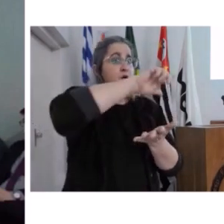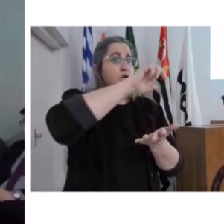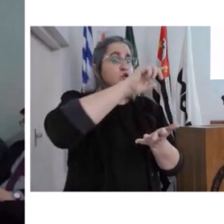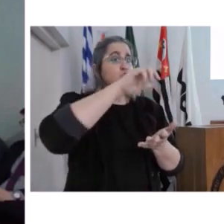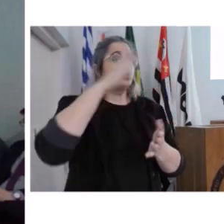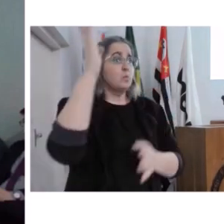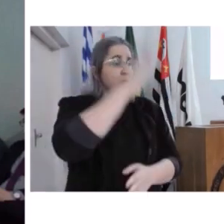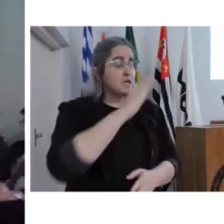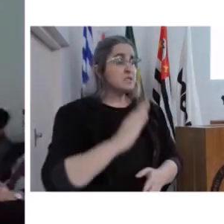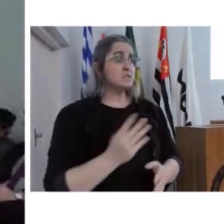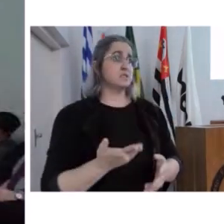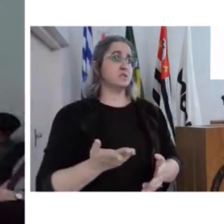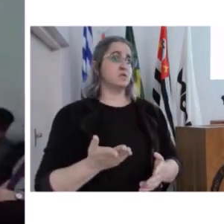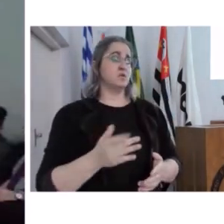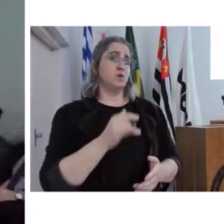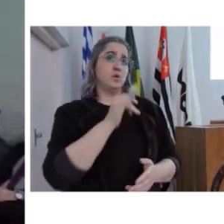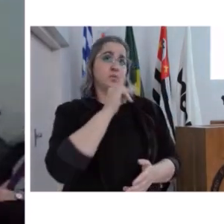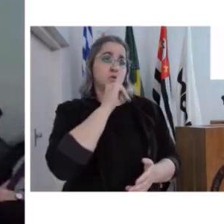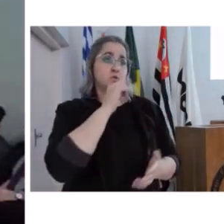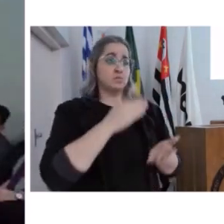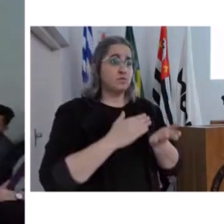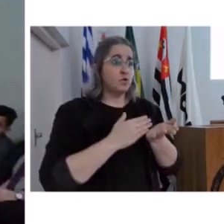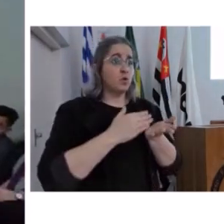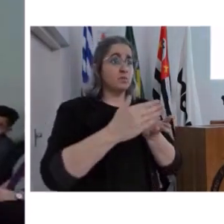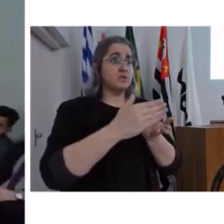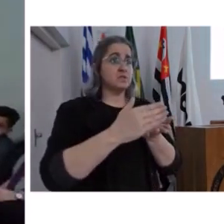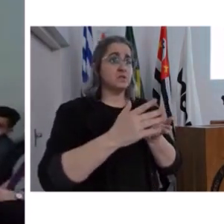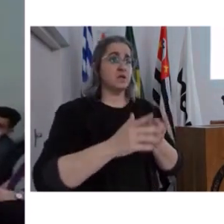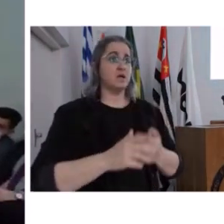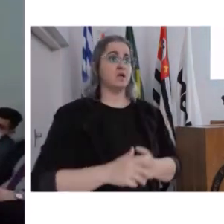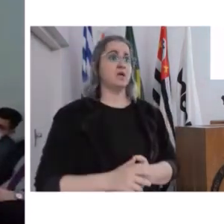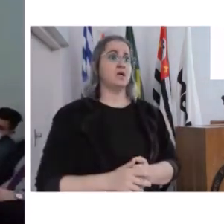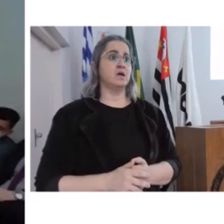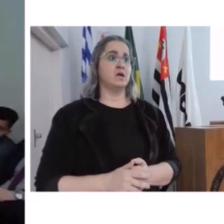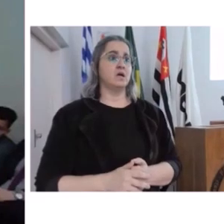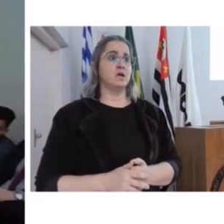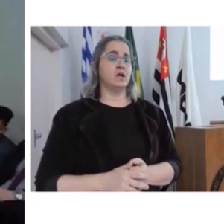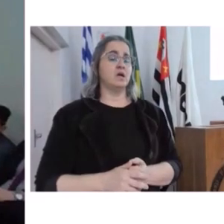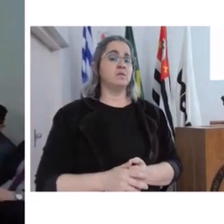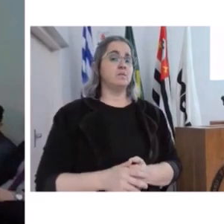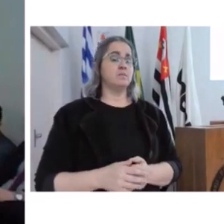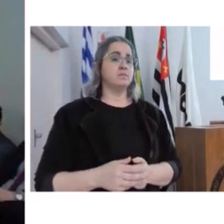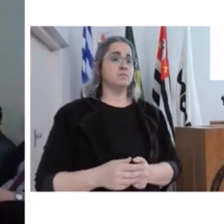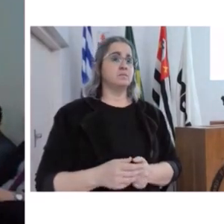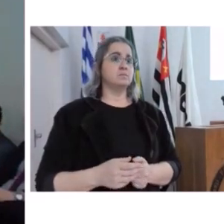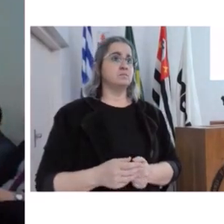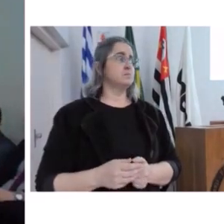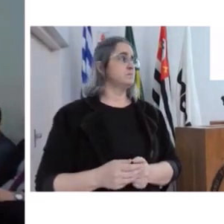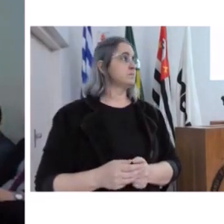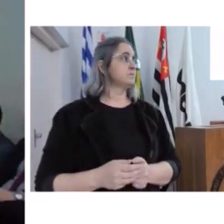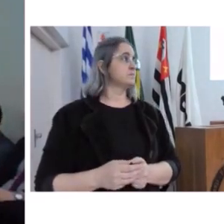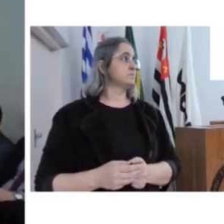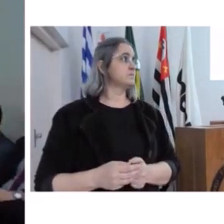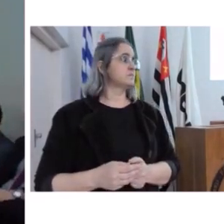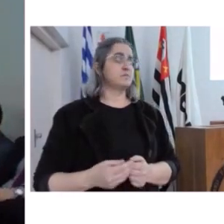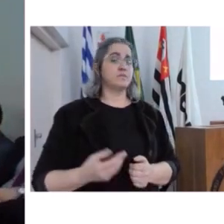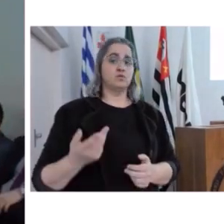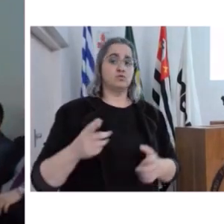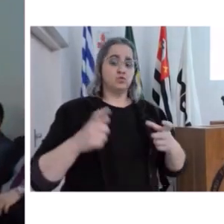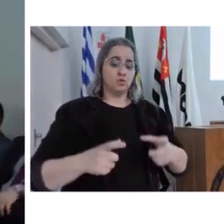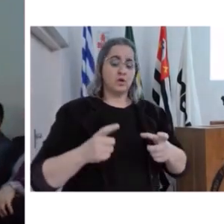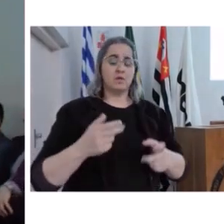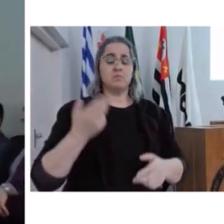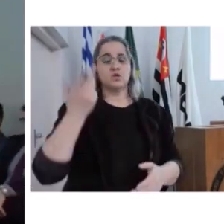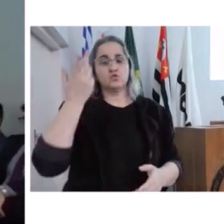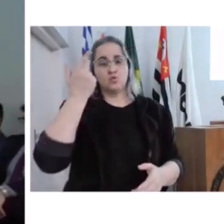vai ter que começar, pelo menos com as lesões mais, de uma certa forma, mais presentes, né? Que são mais comuns,